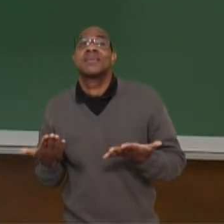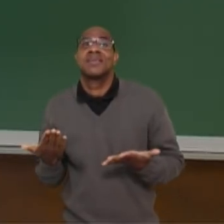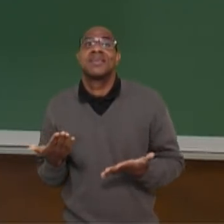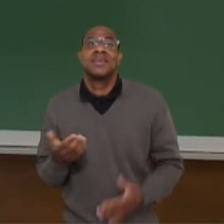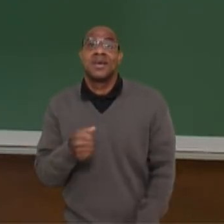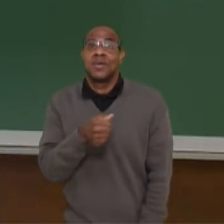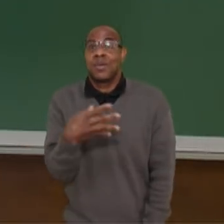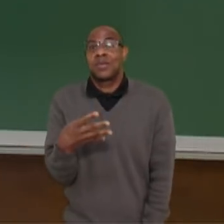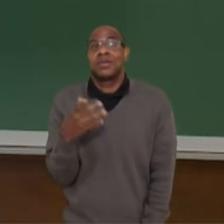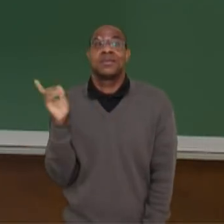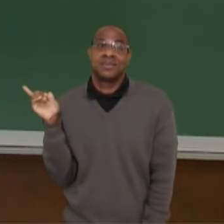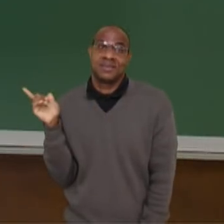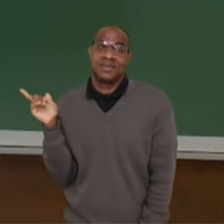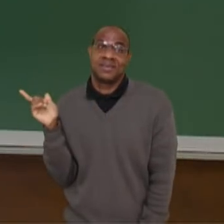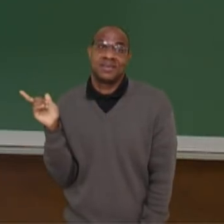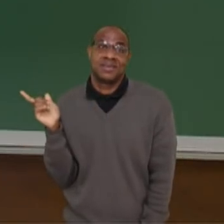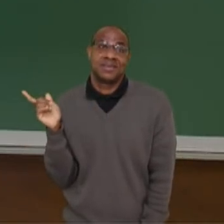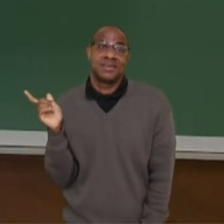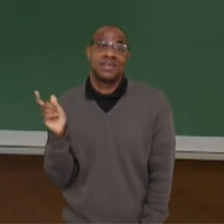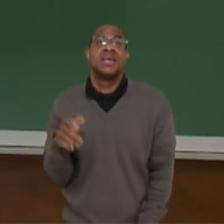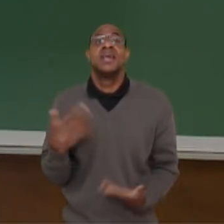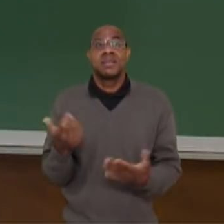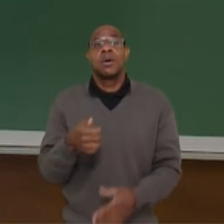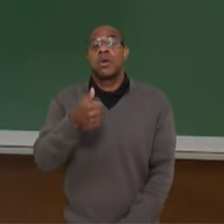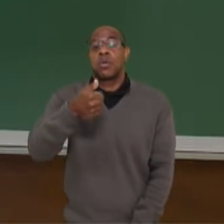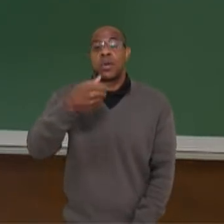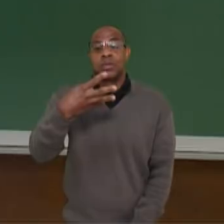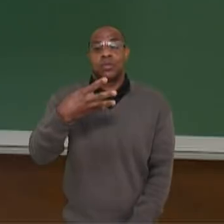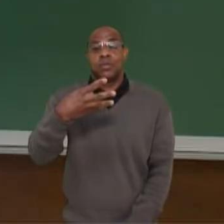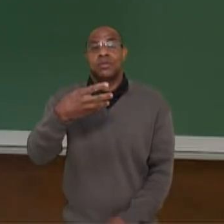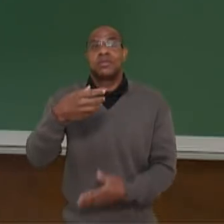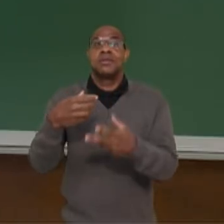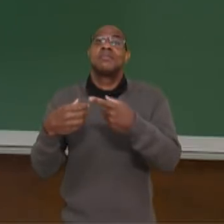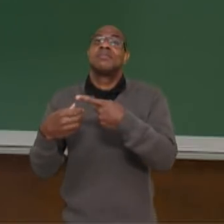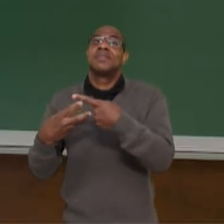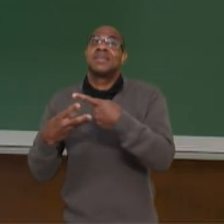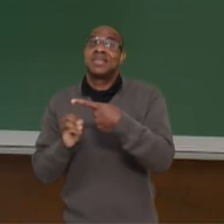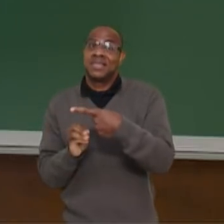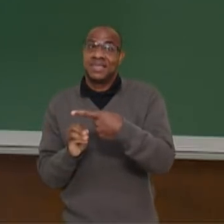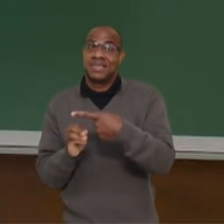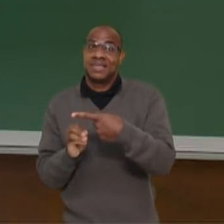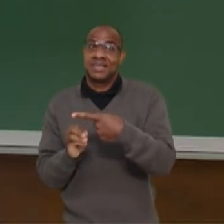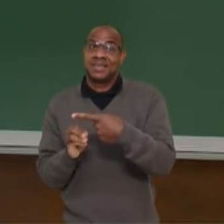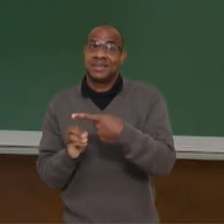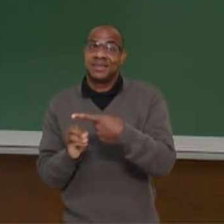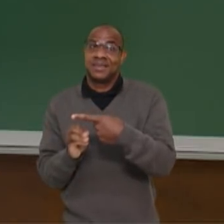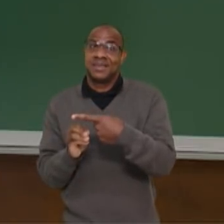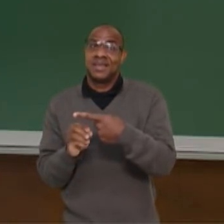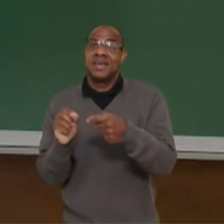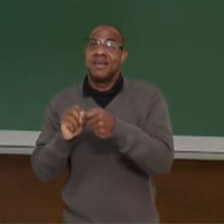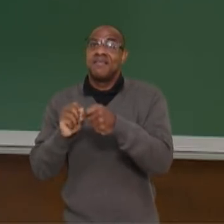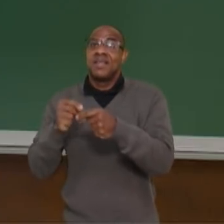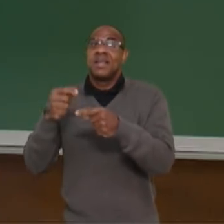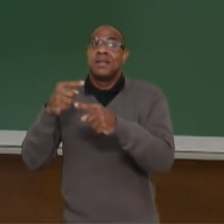meninos na turma. Então, probabilidade é igual a 14 sobre 30. Simplificando tudo por 2, eu tenho 7/15.